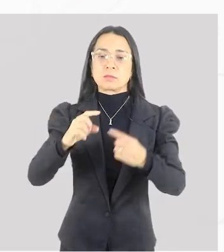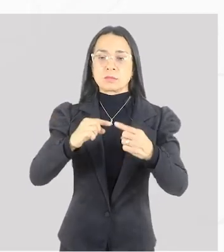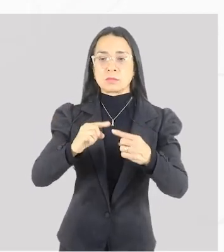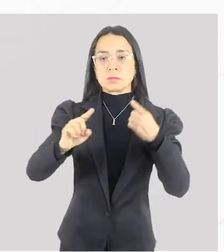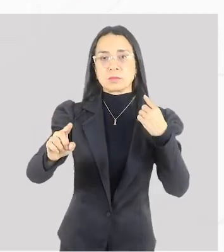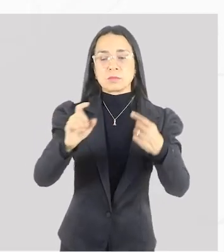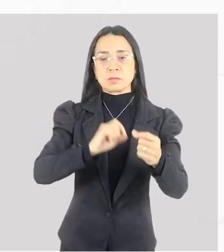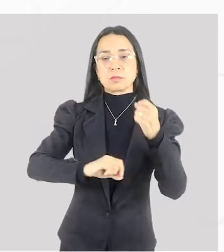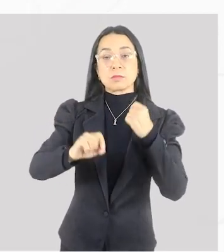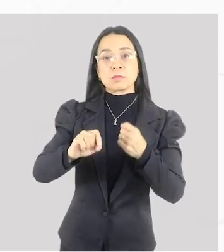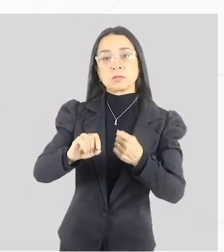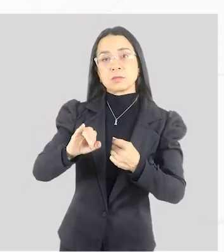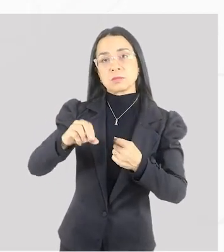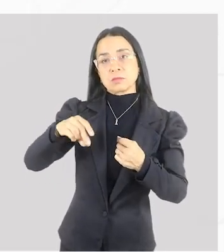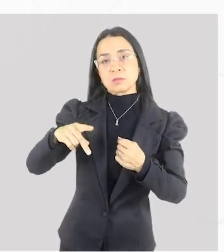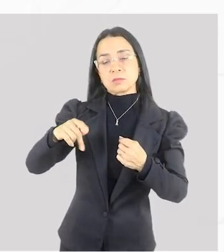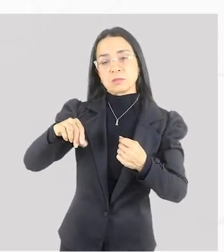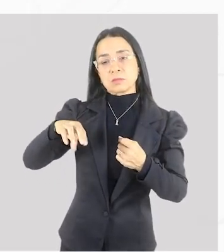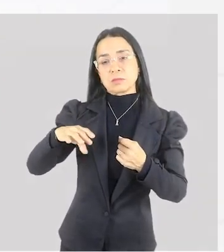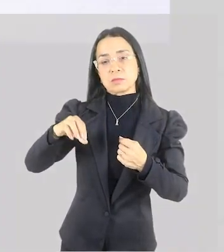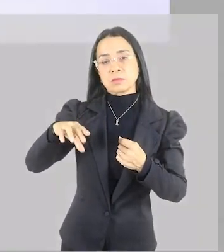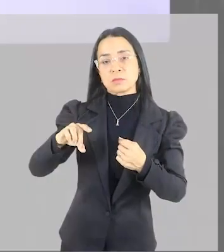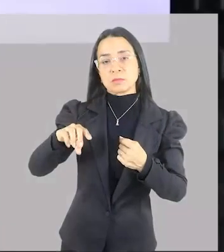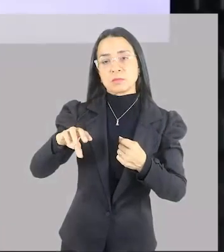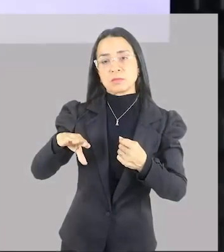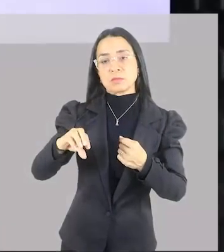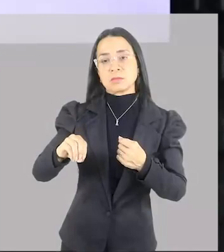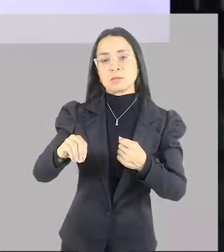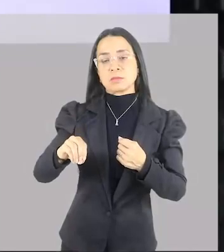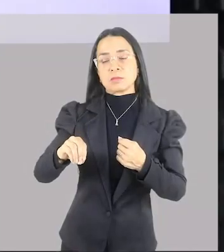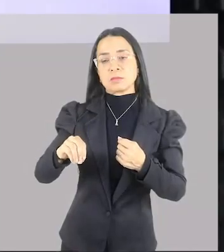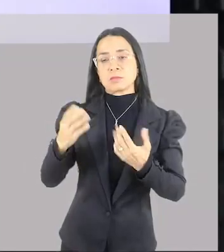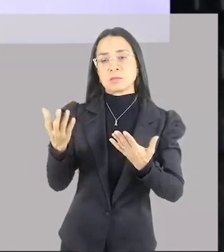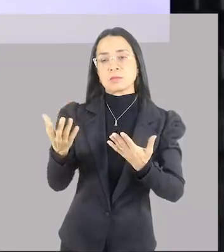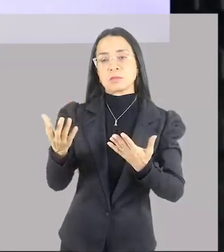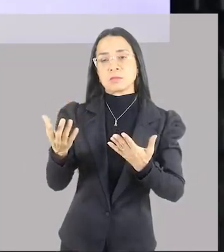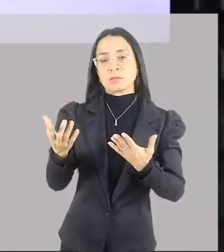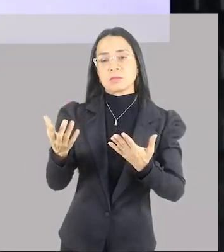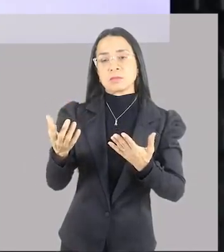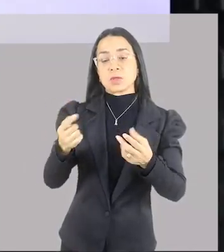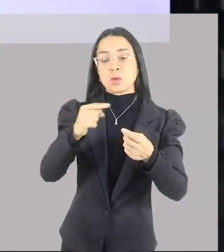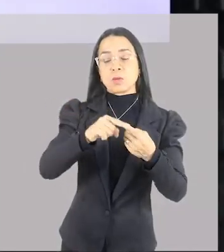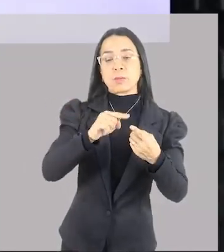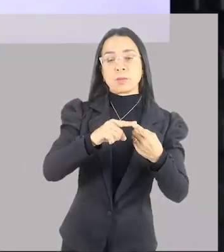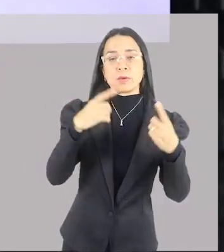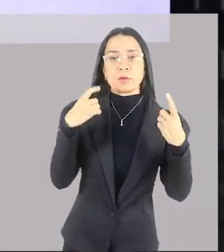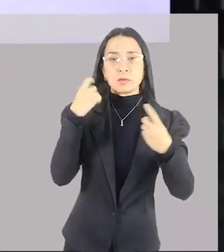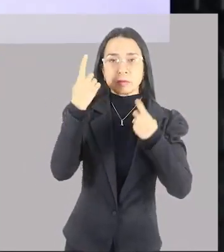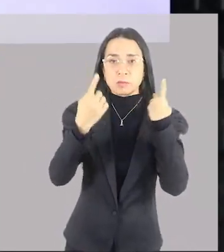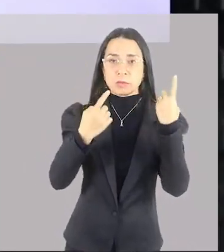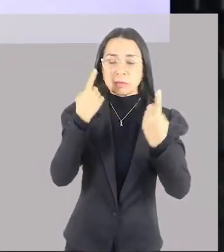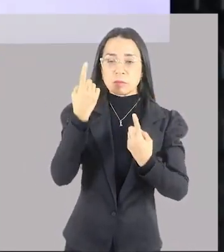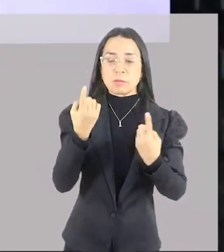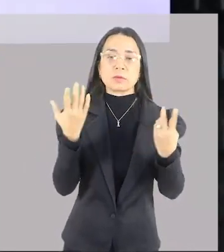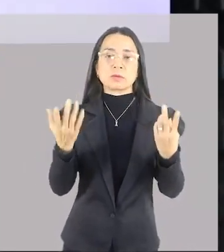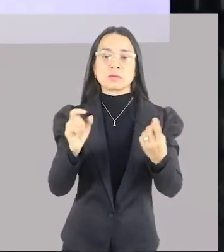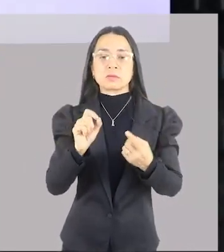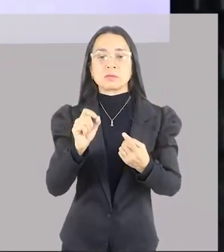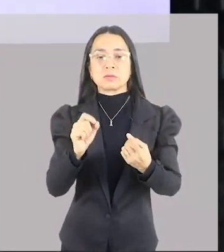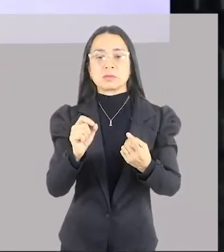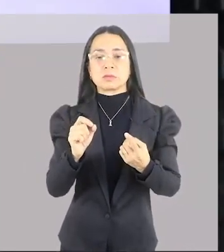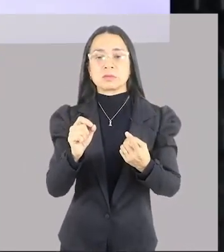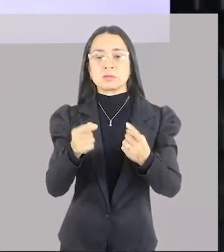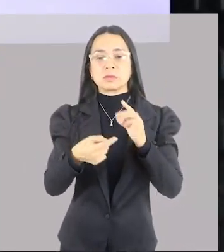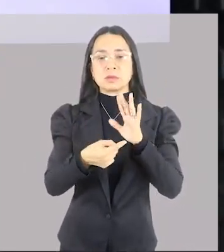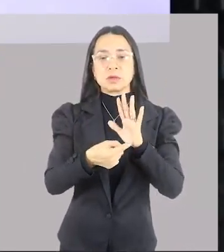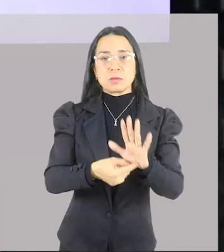ao impressionismo. O expressionismo, ele vem muito com a preocupação de